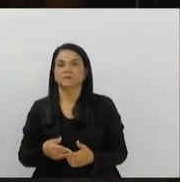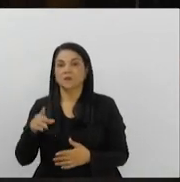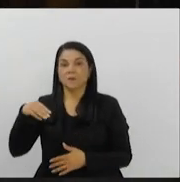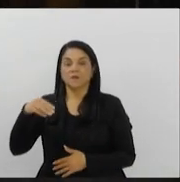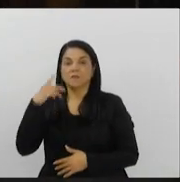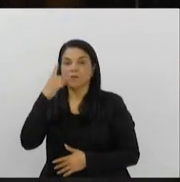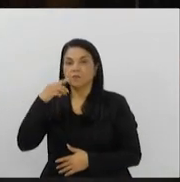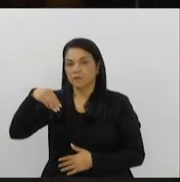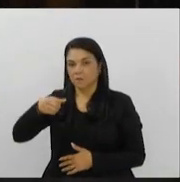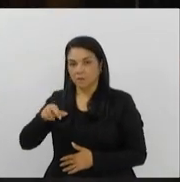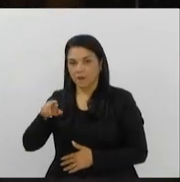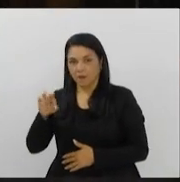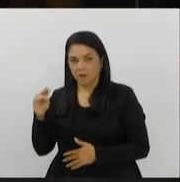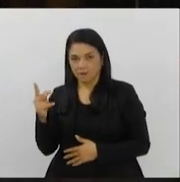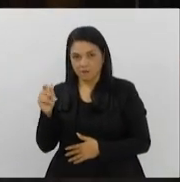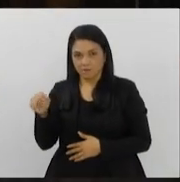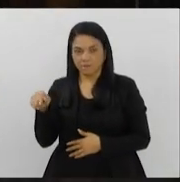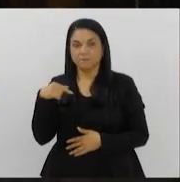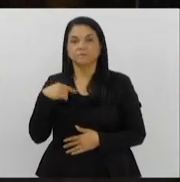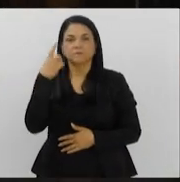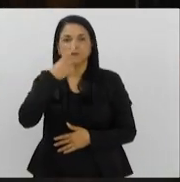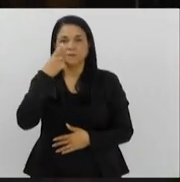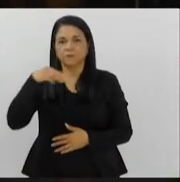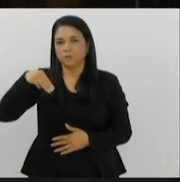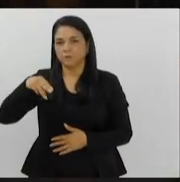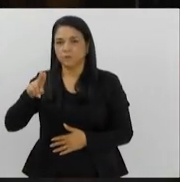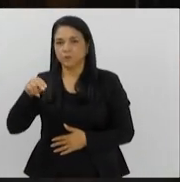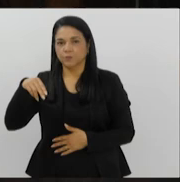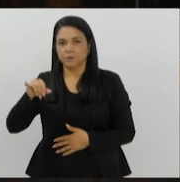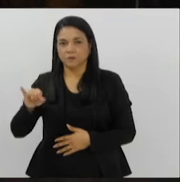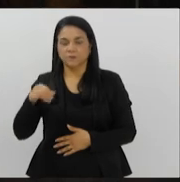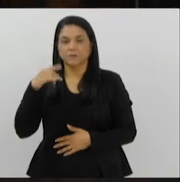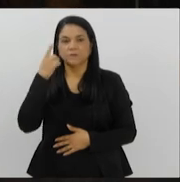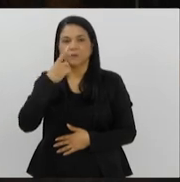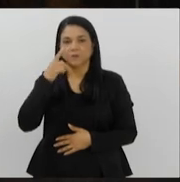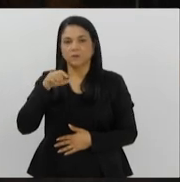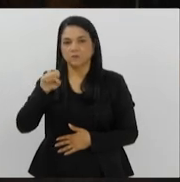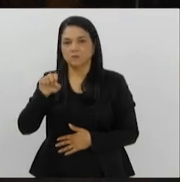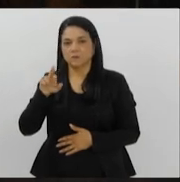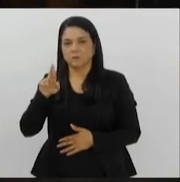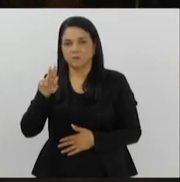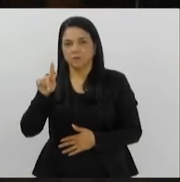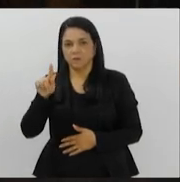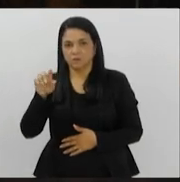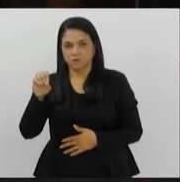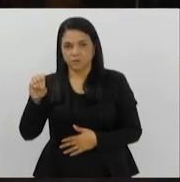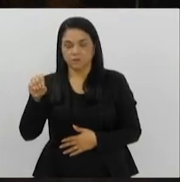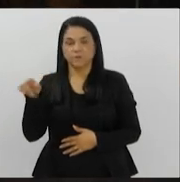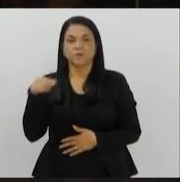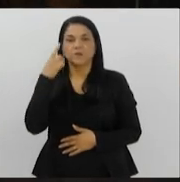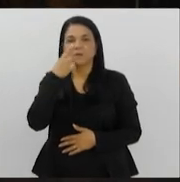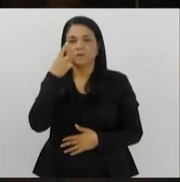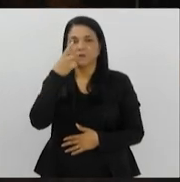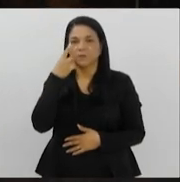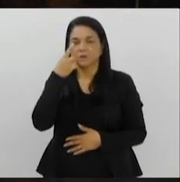Rocha também, deputado Muni, deputado Sérgio... E deputado,